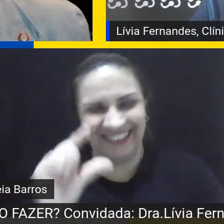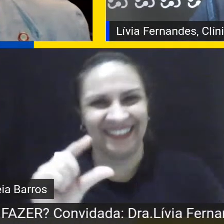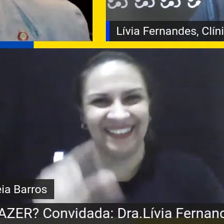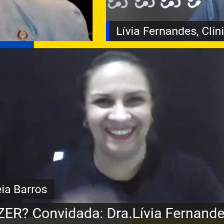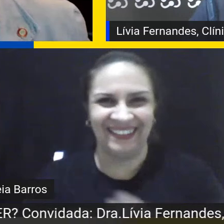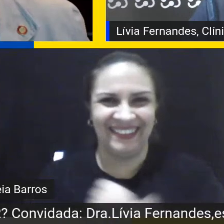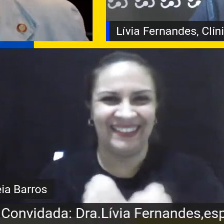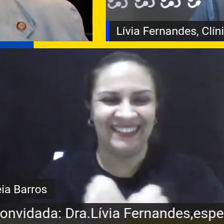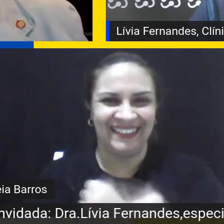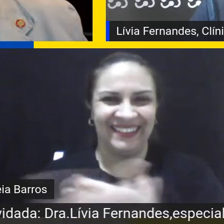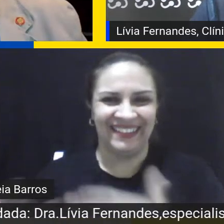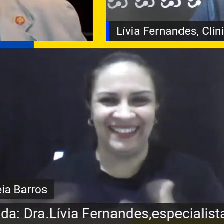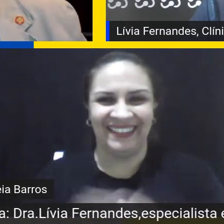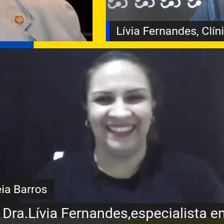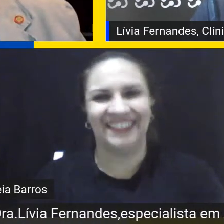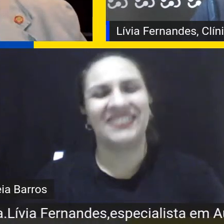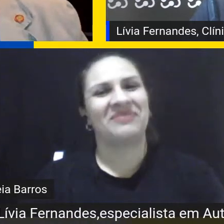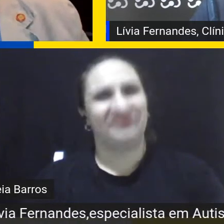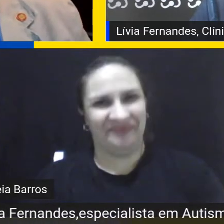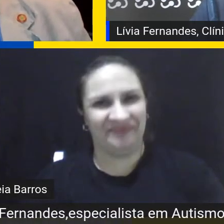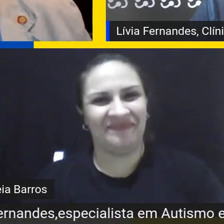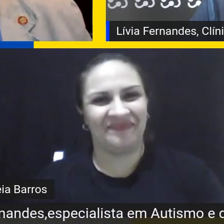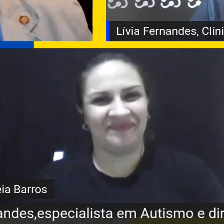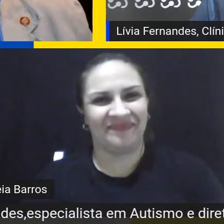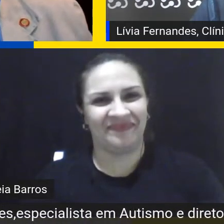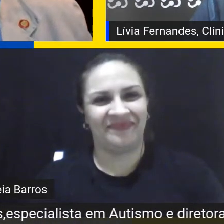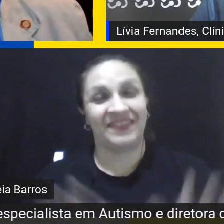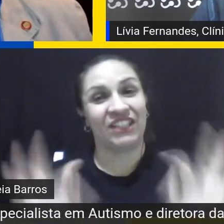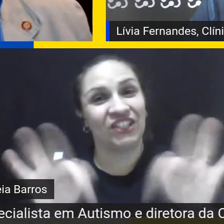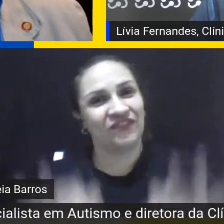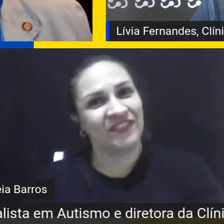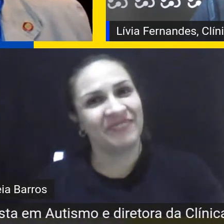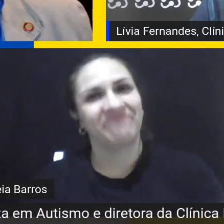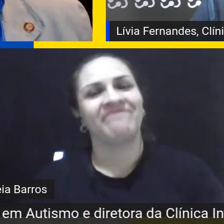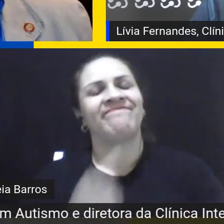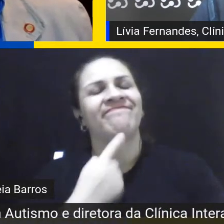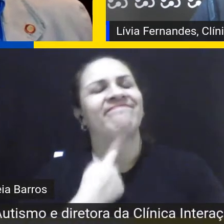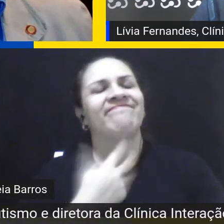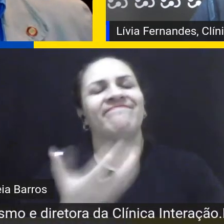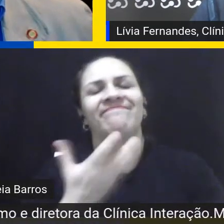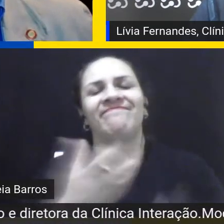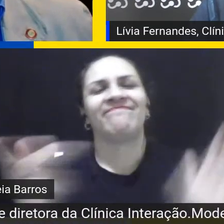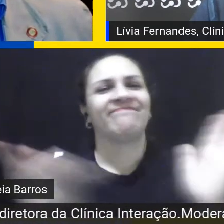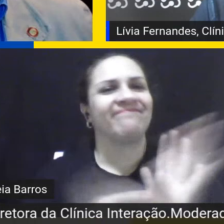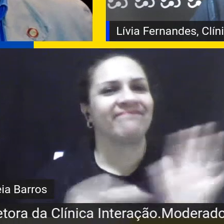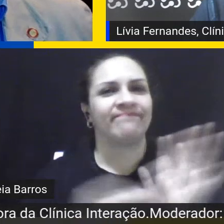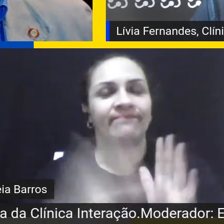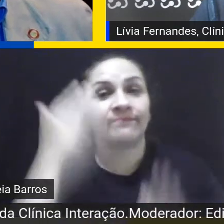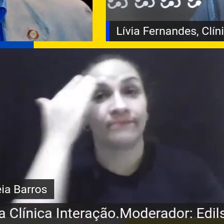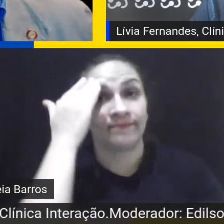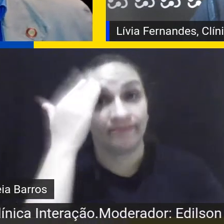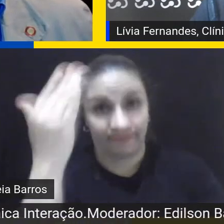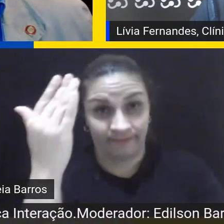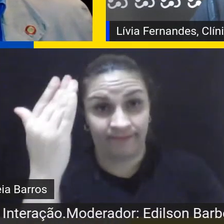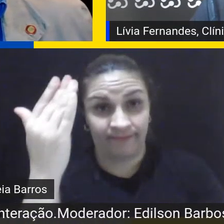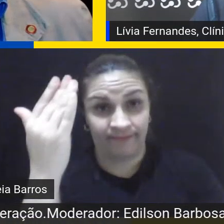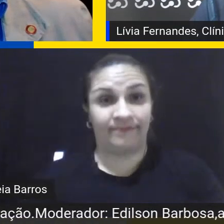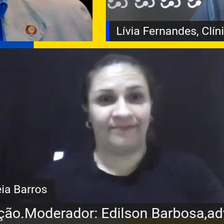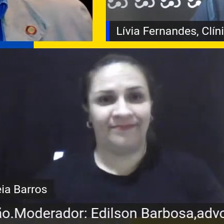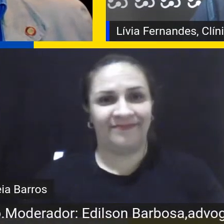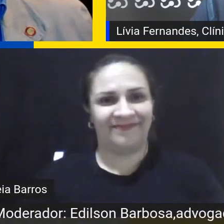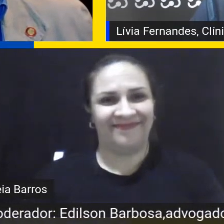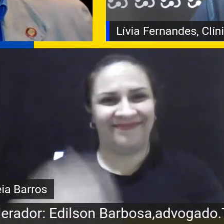conosco aqui. Otávio. Bom, chegamos ao fim. Eu quero realmente agradecer, primeiramente, a Andréia,